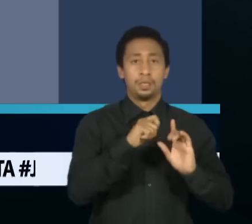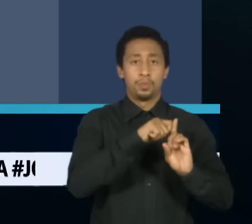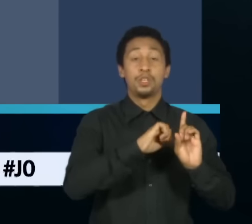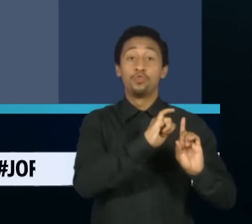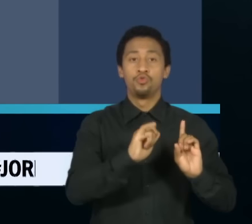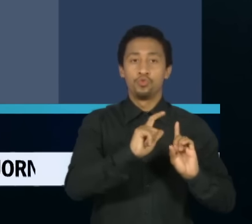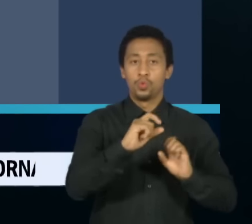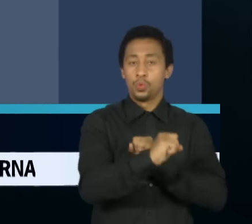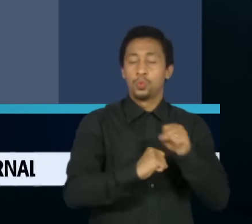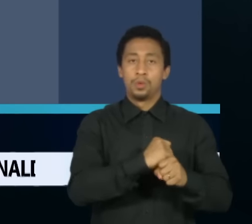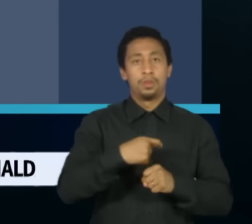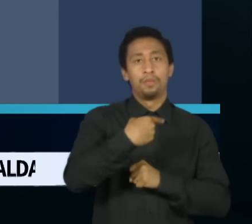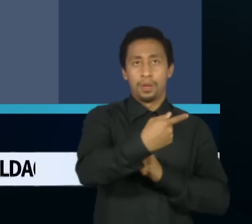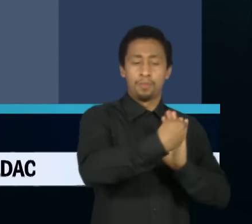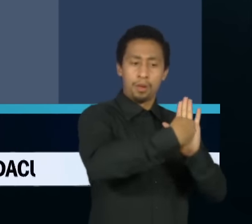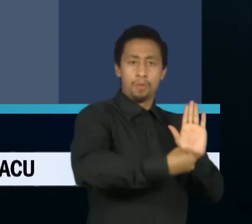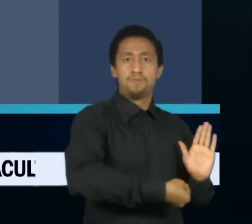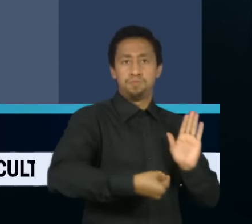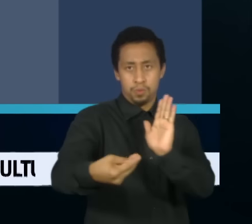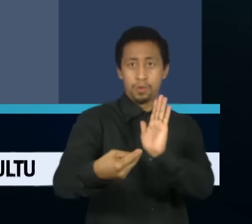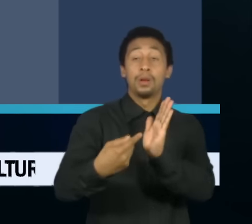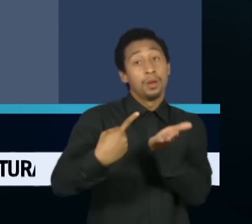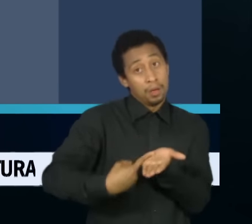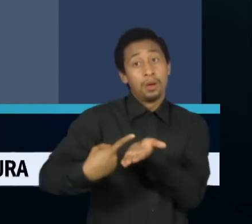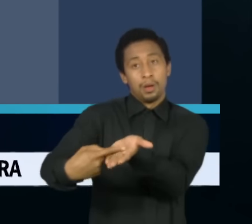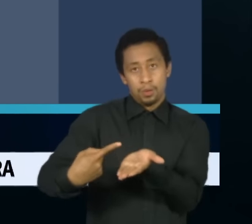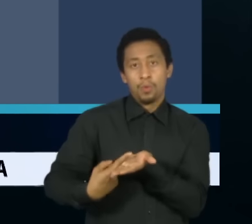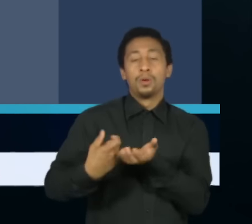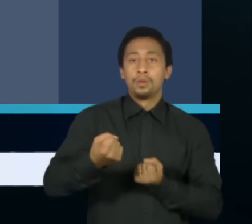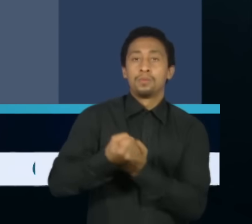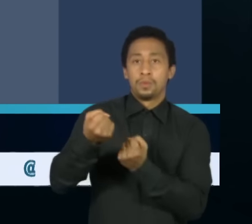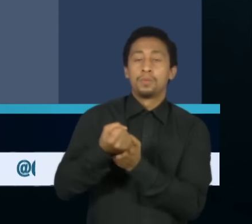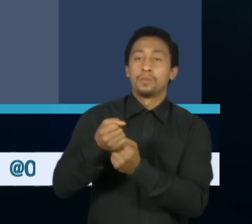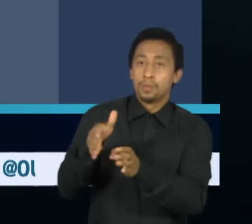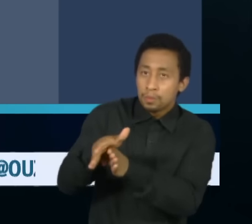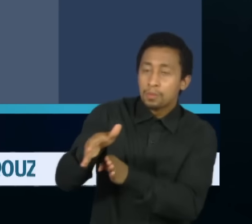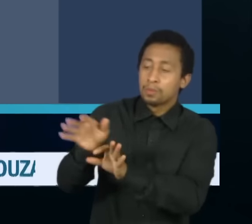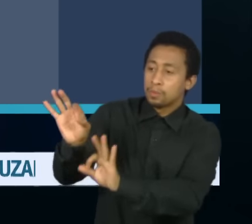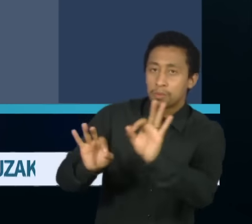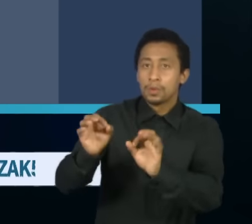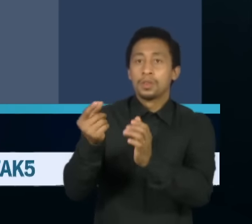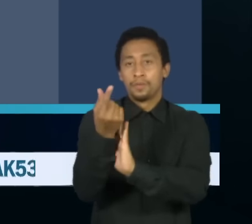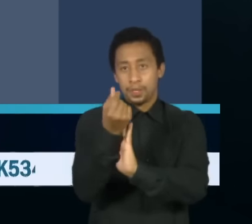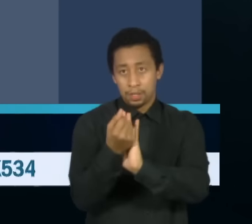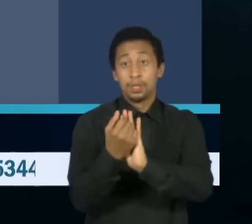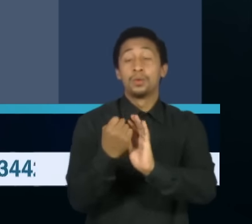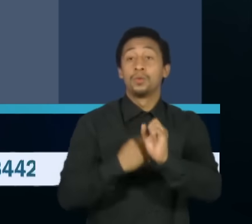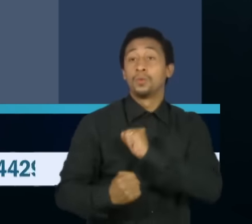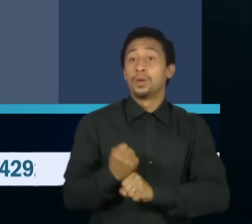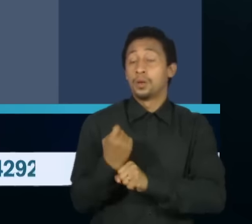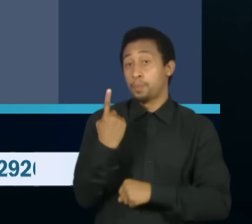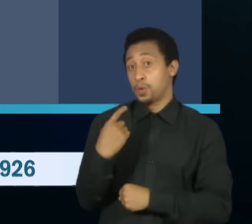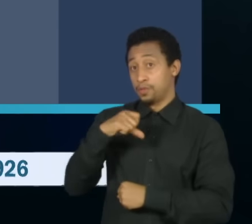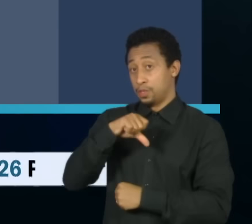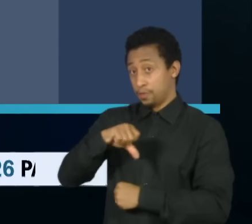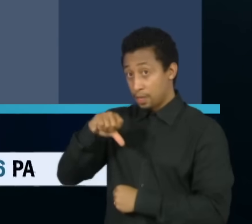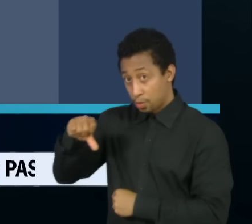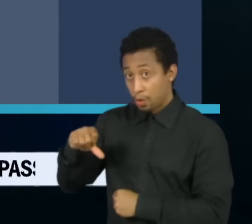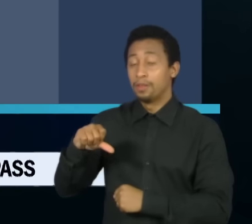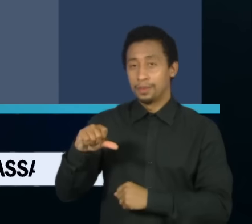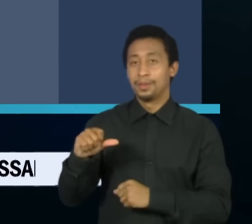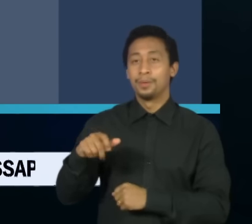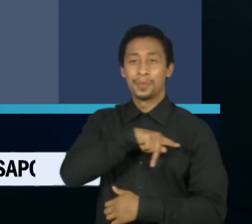que a representação foi aberta durante um acordo de assistência financeira em 1999, no governo de Fernando Henrique Cardoso,